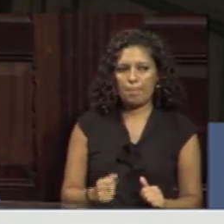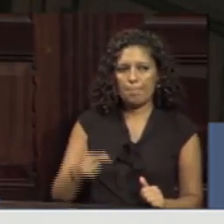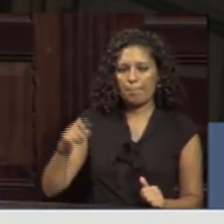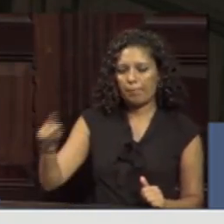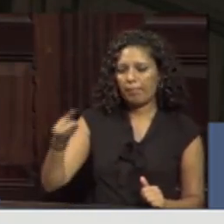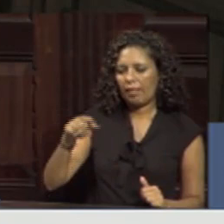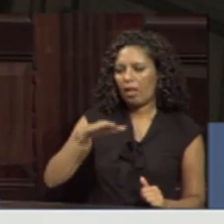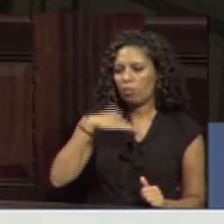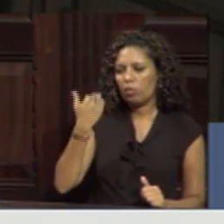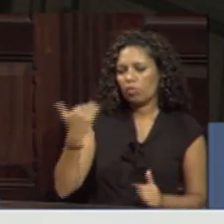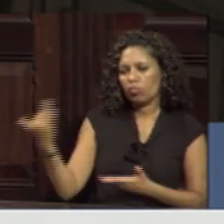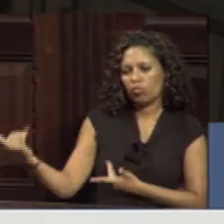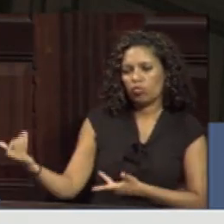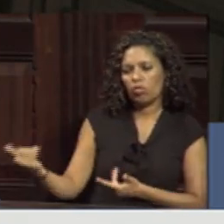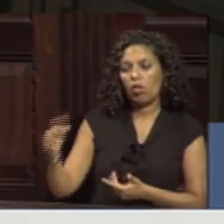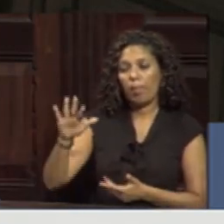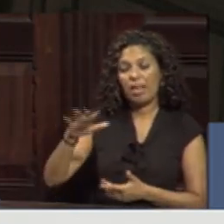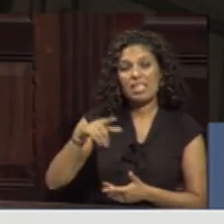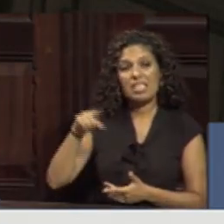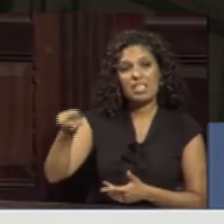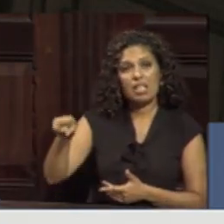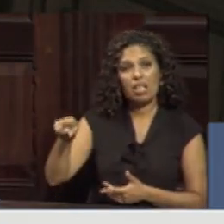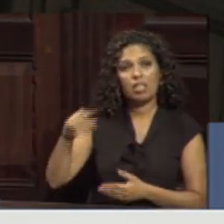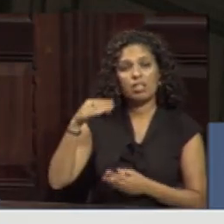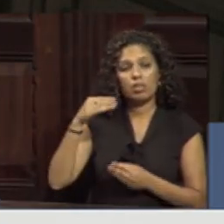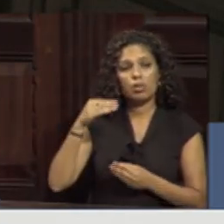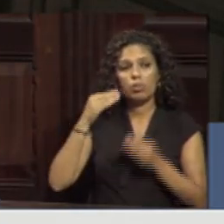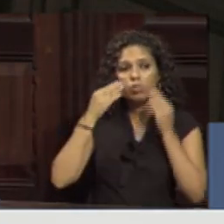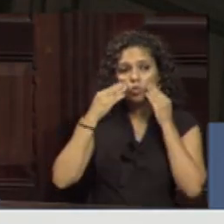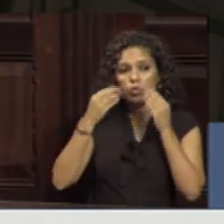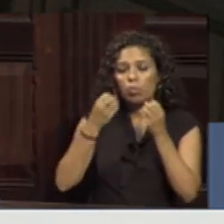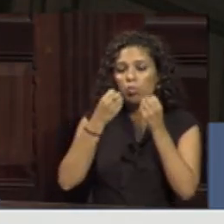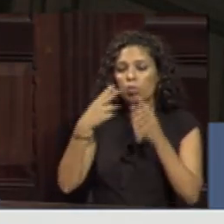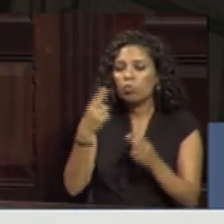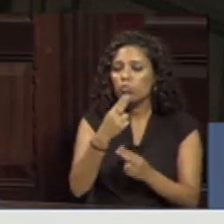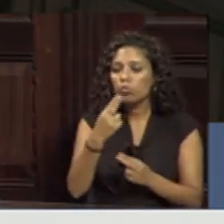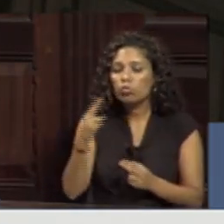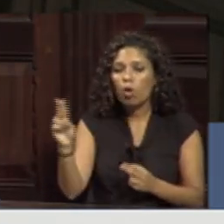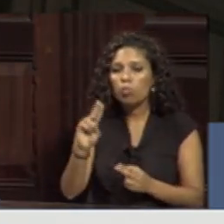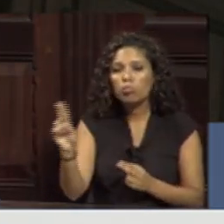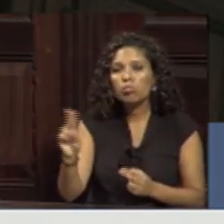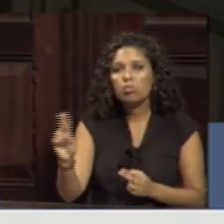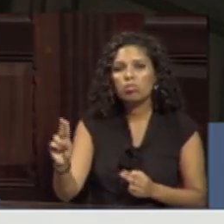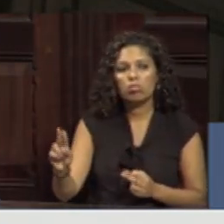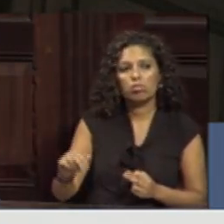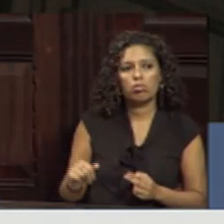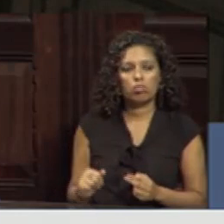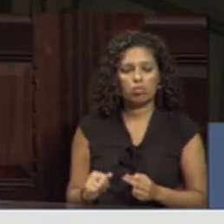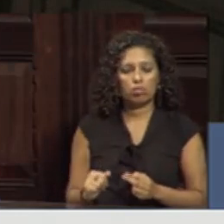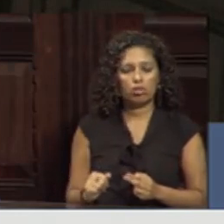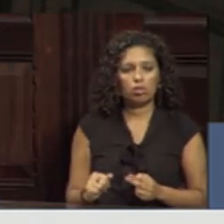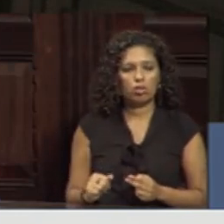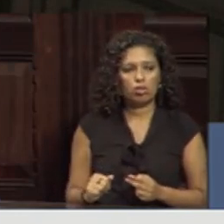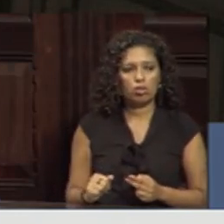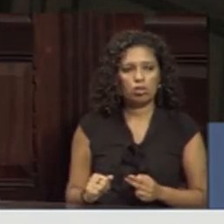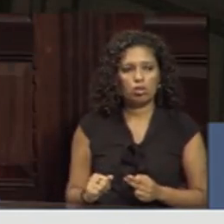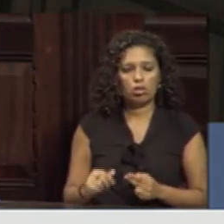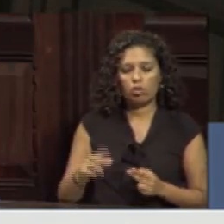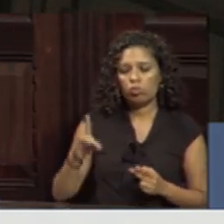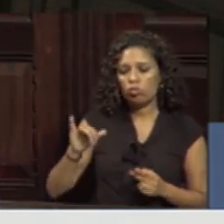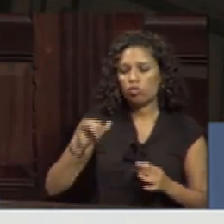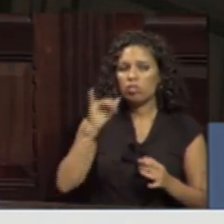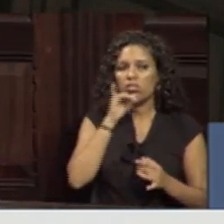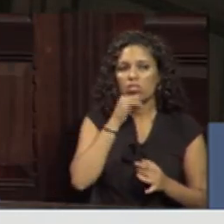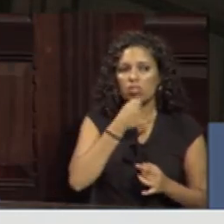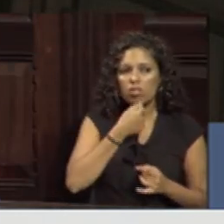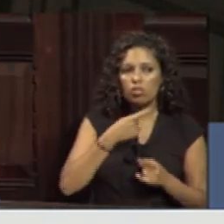com certeza esse legado para a vida inteira. Quando se diz aqui que ela vive e vai viver muito mesmo, porque a Marielle,